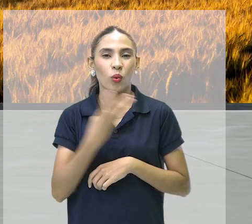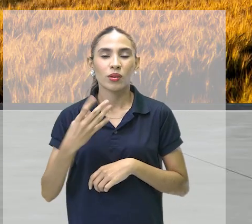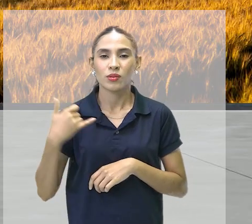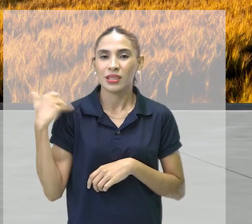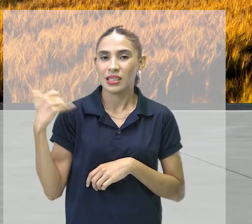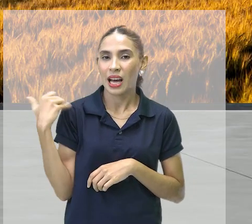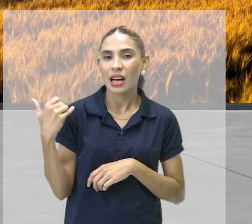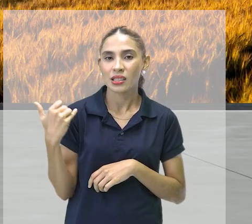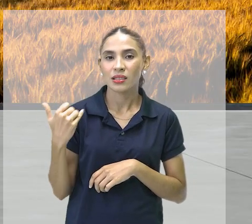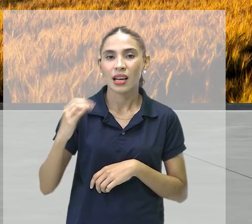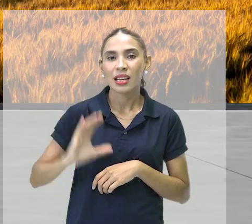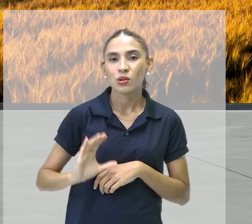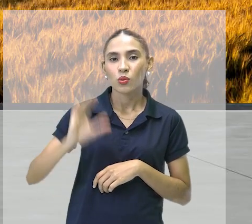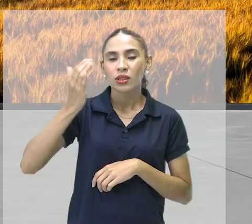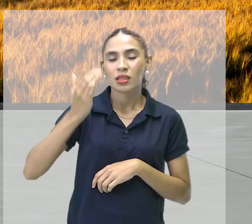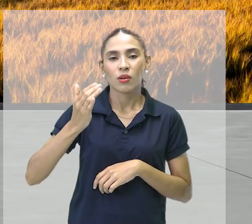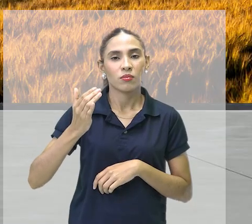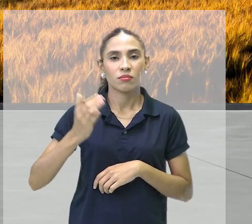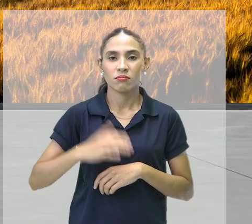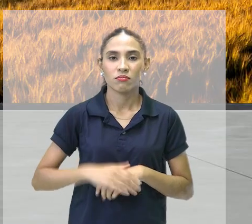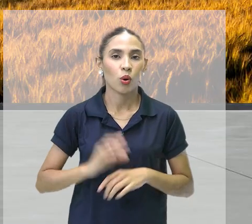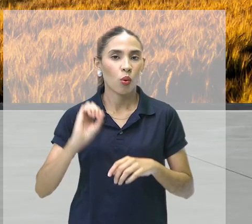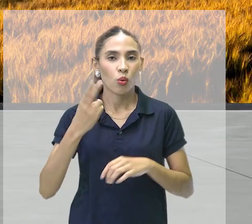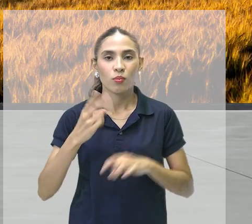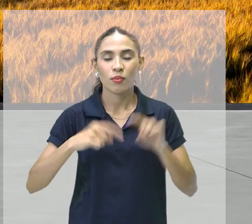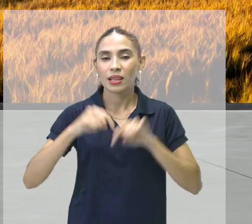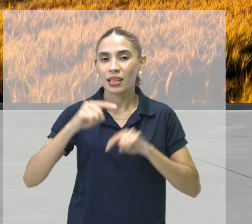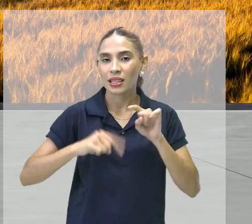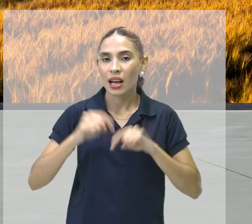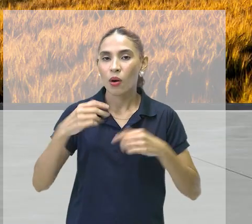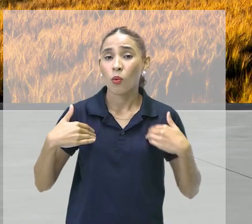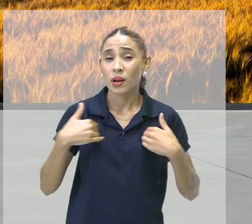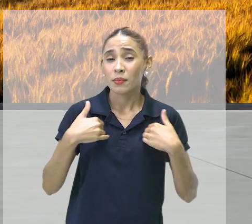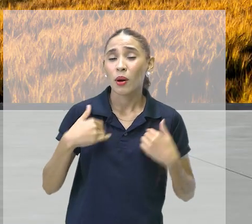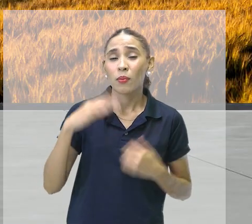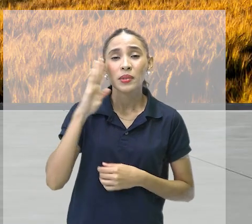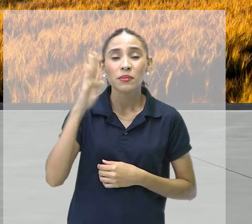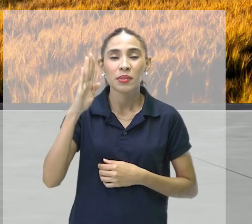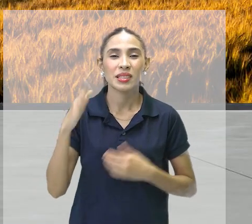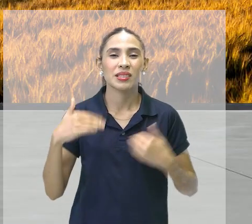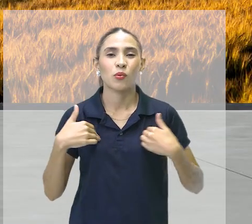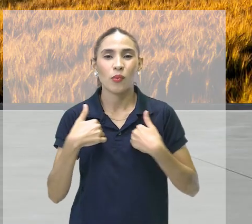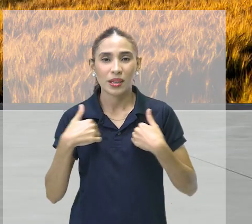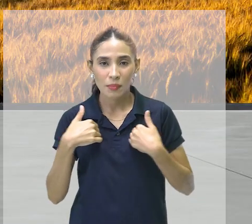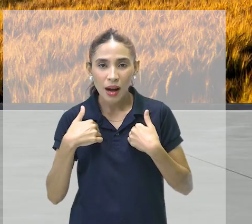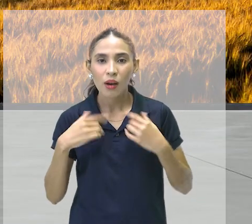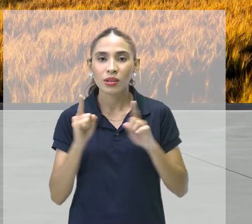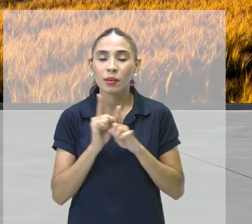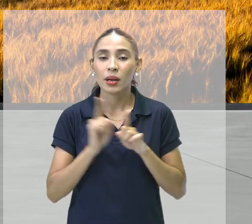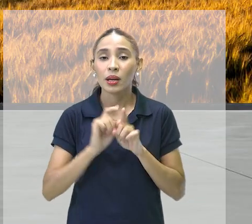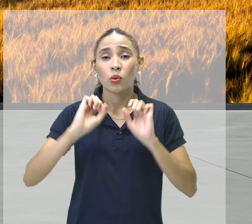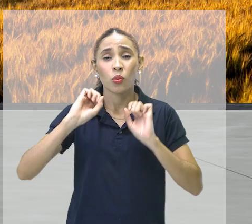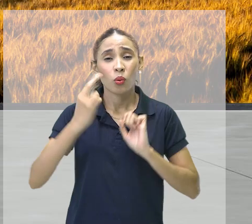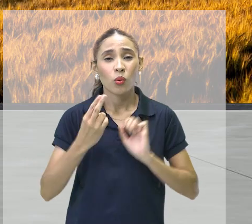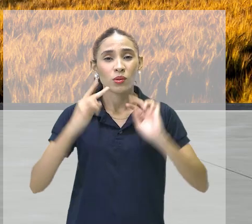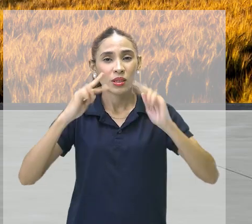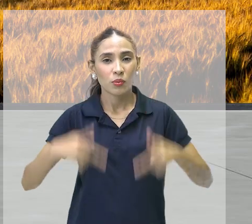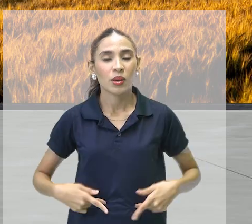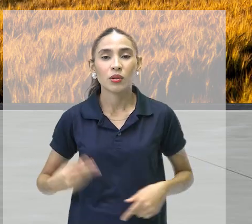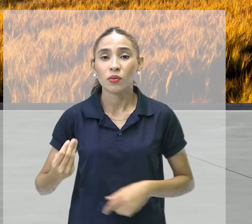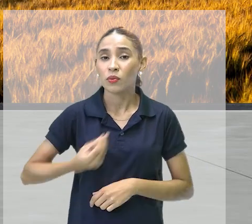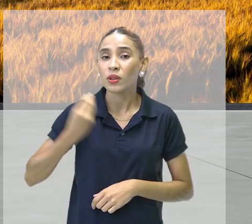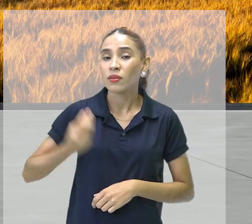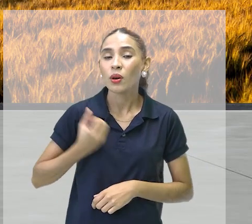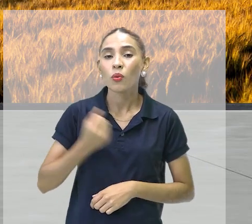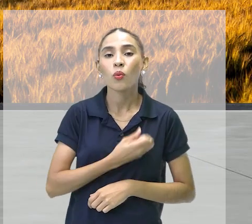anos aquela situação ou aquele objeto, aquele animal, principalmente um animal ou um ser humano,